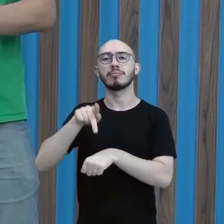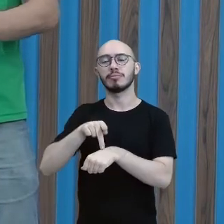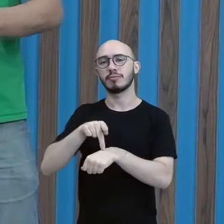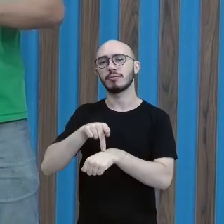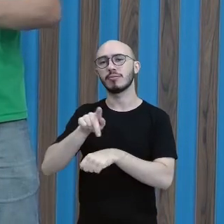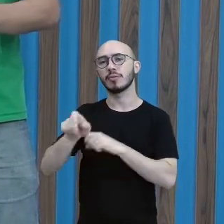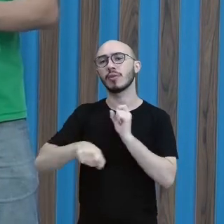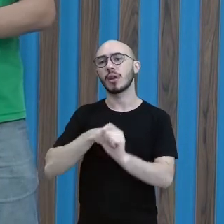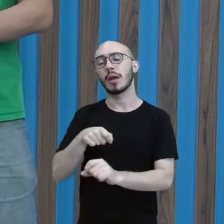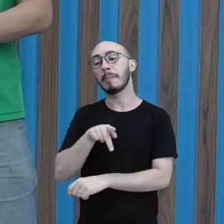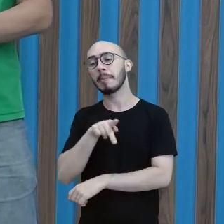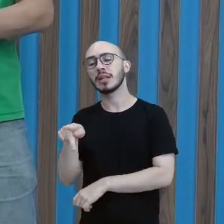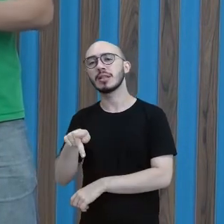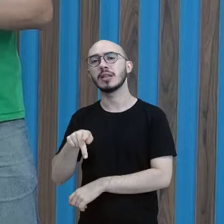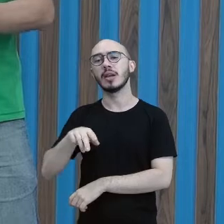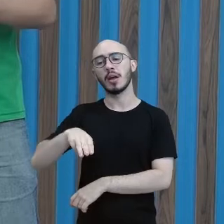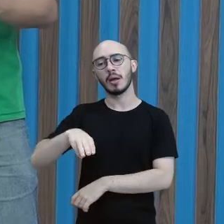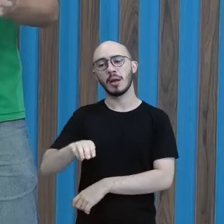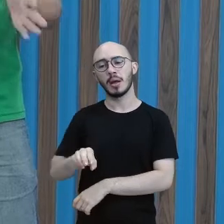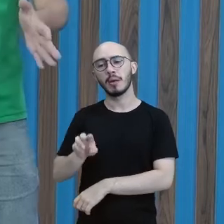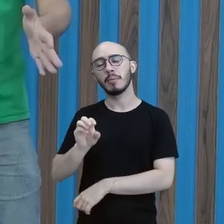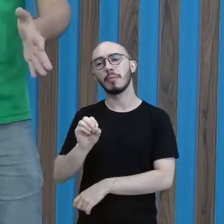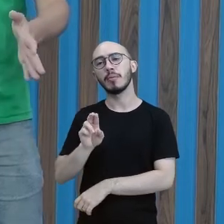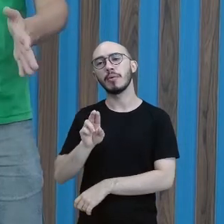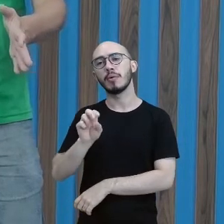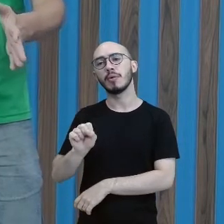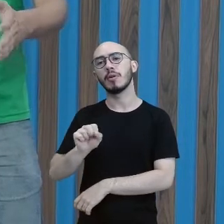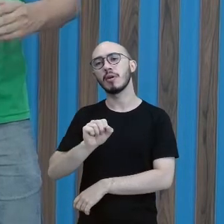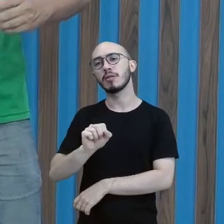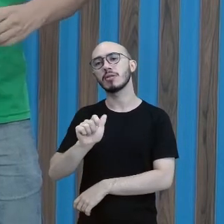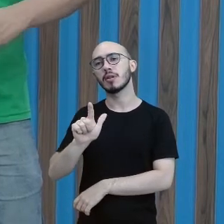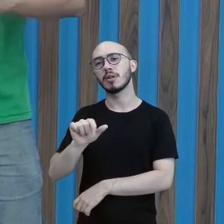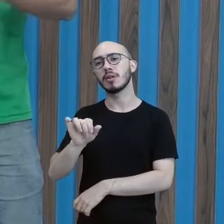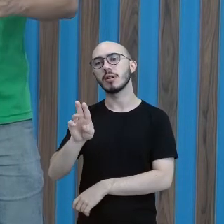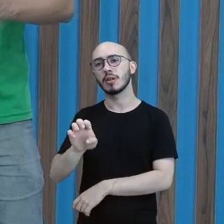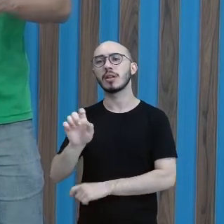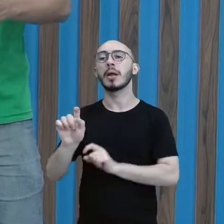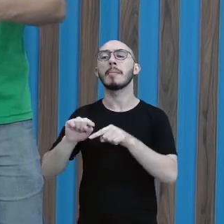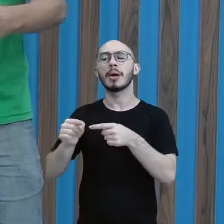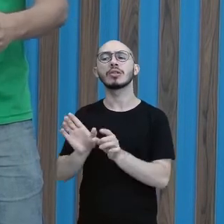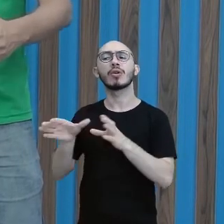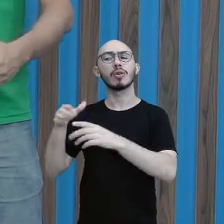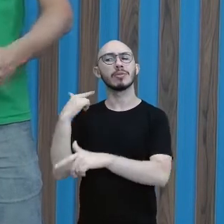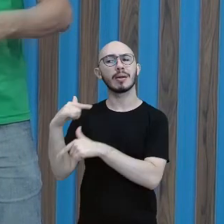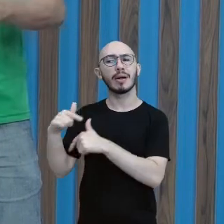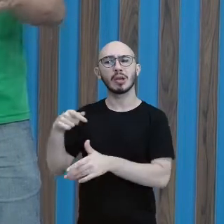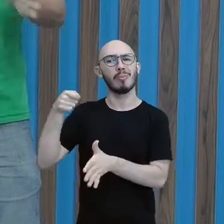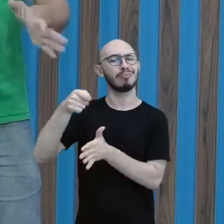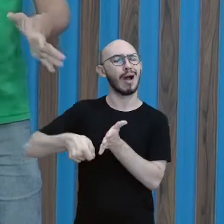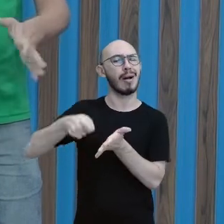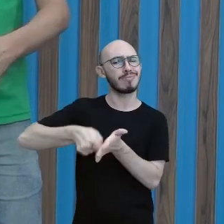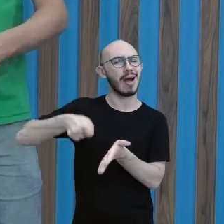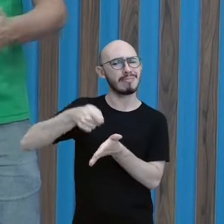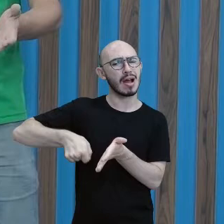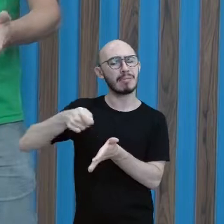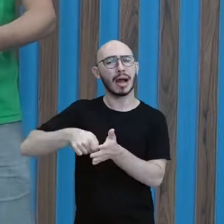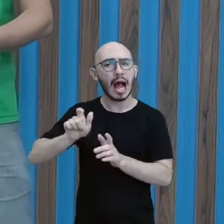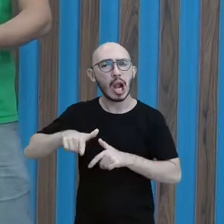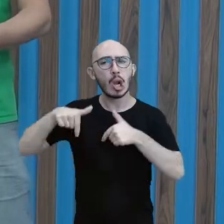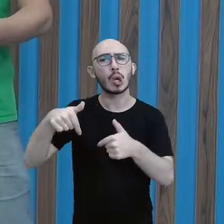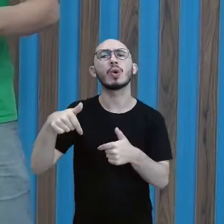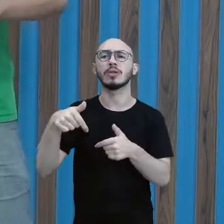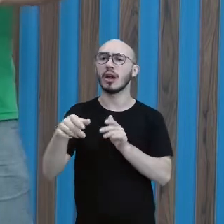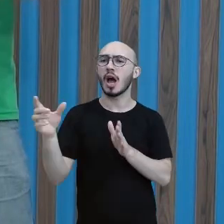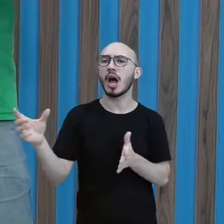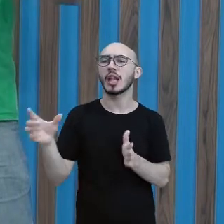disso, os trabalhadores e trabalhadoras tinham lutado muito para conquistar os direitos, e muitos desses direitos já estavam instituídos em alguns estados, como São Paulo,